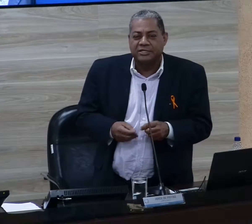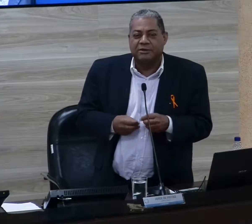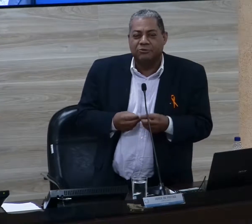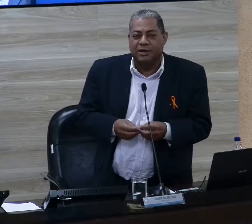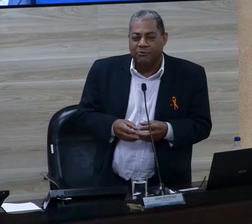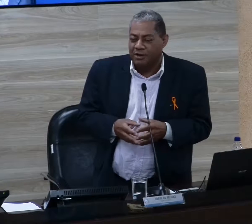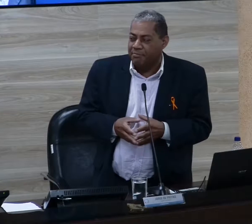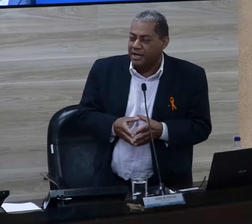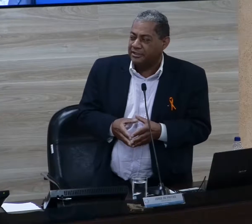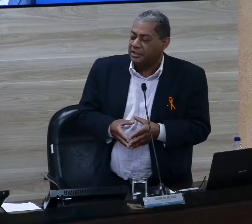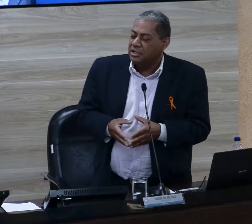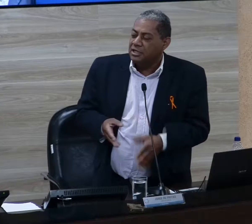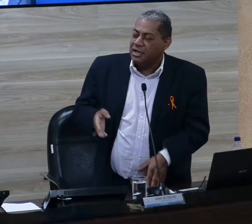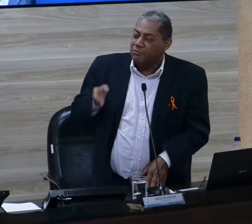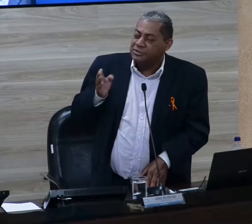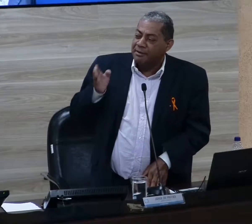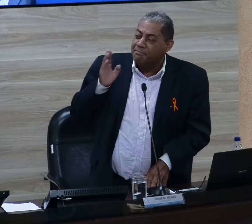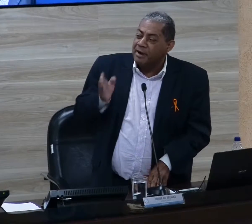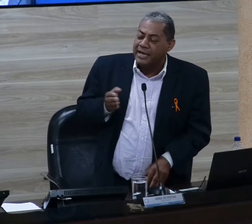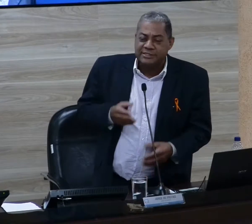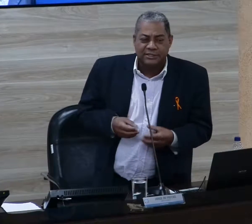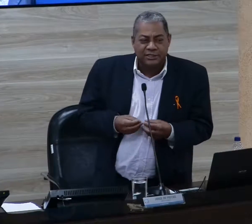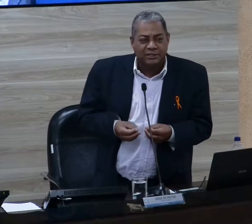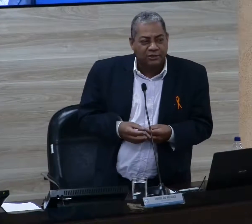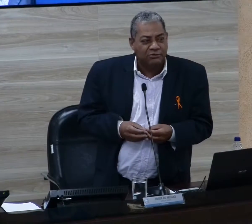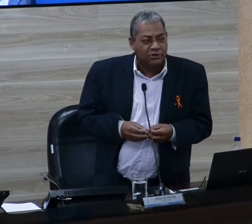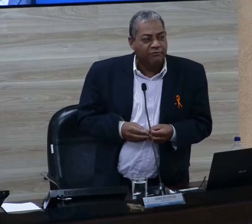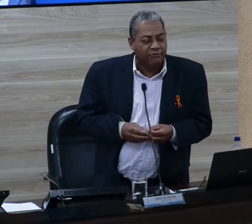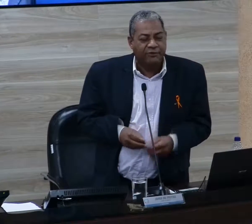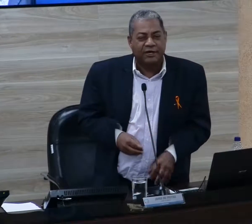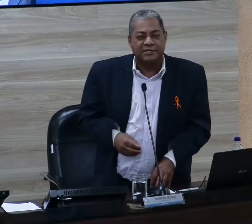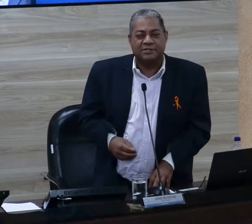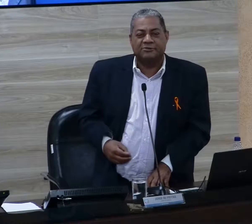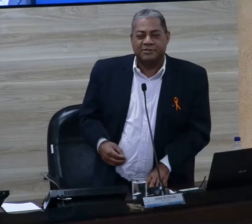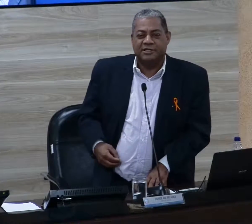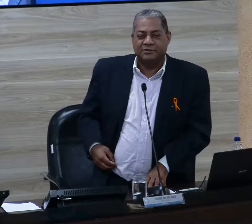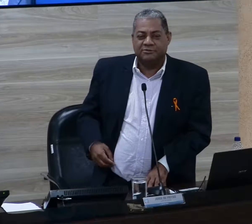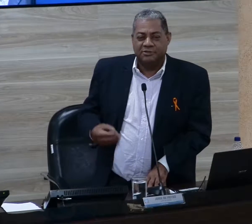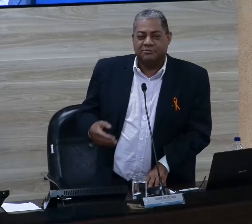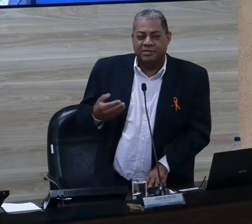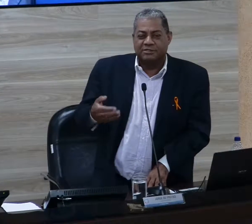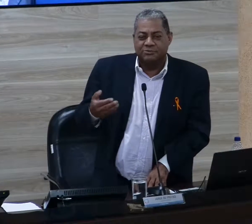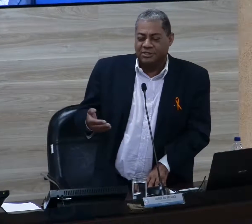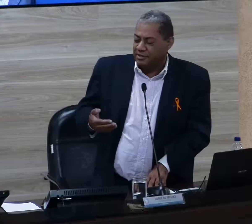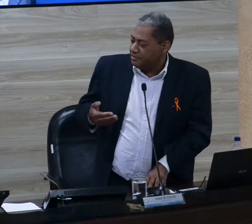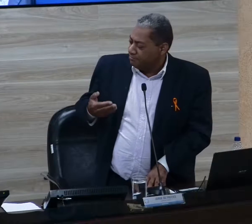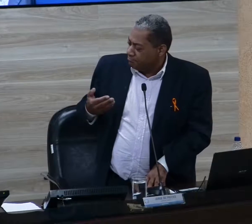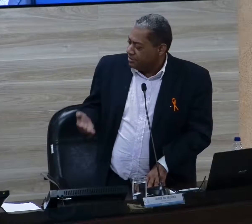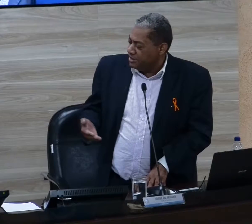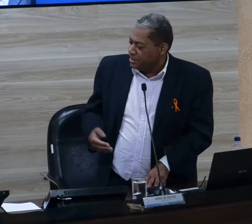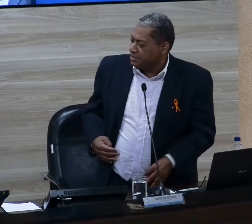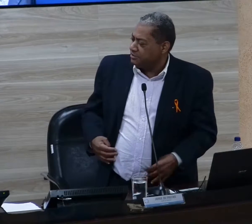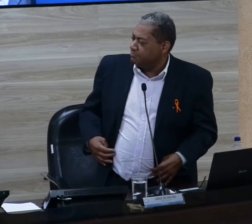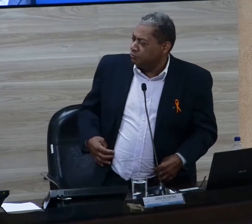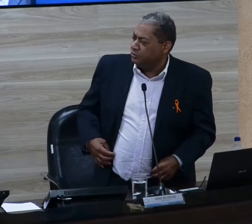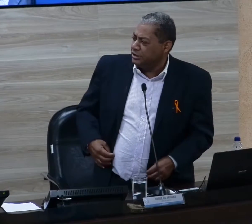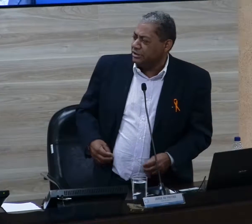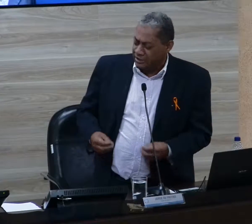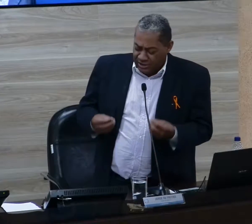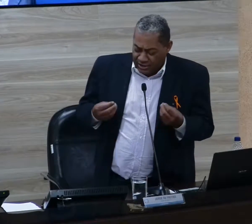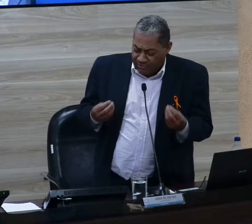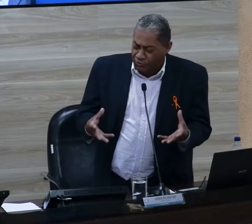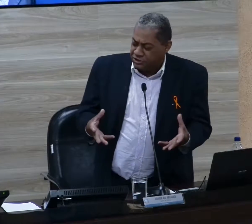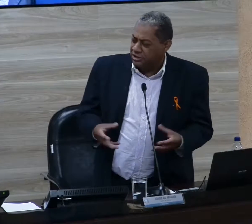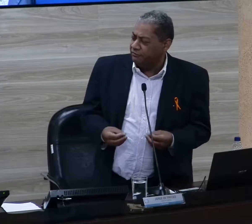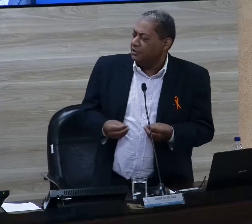muita ética, muito amor à pátria. E a música mais linda que eu já ouvi foi a Canção do Exército. Acho que uma das músicas brilhante,